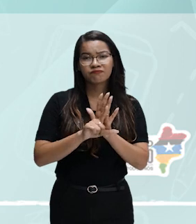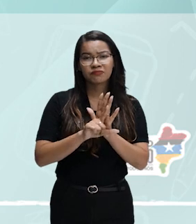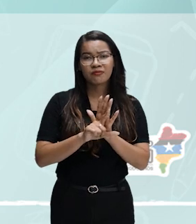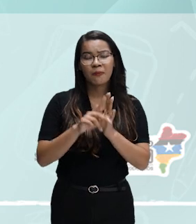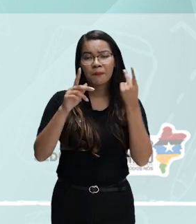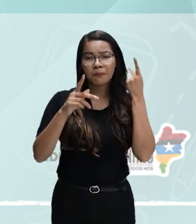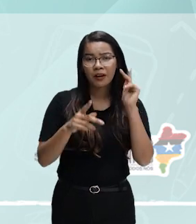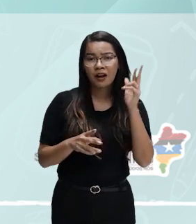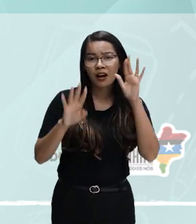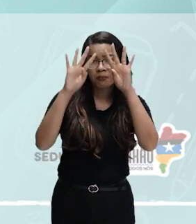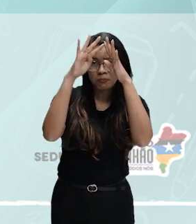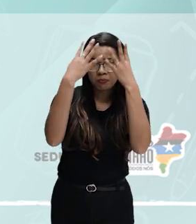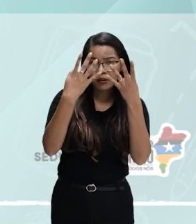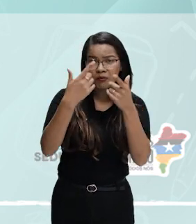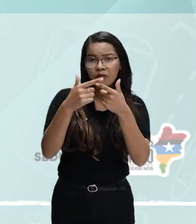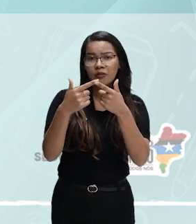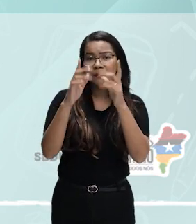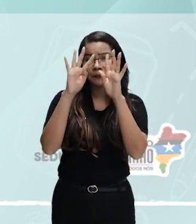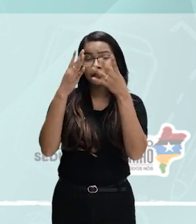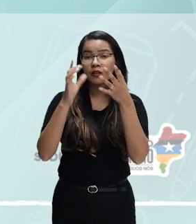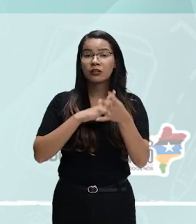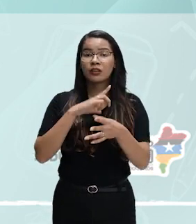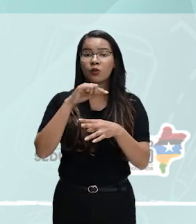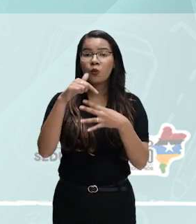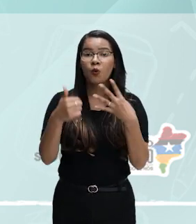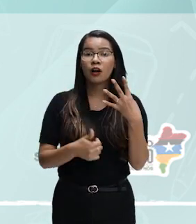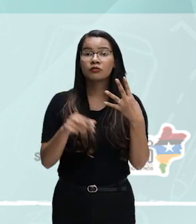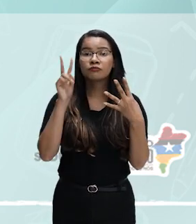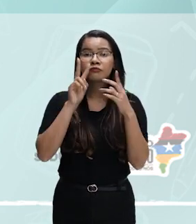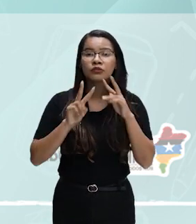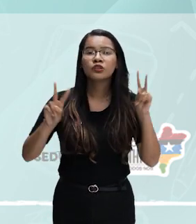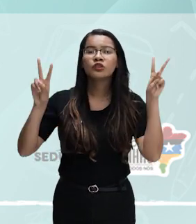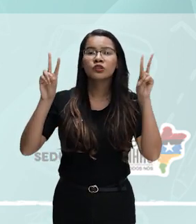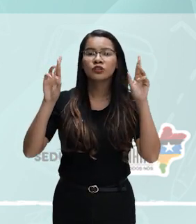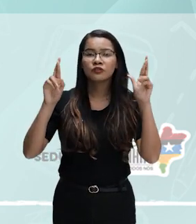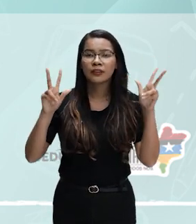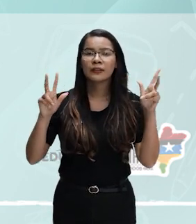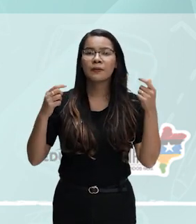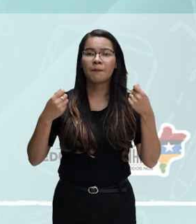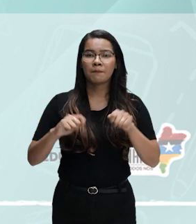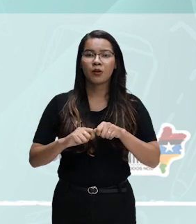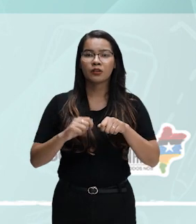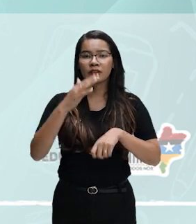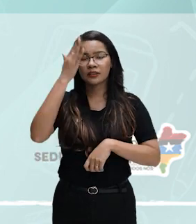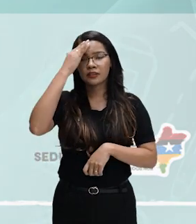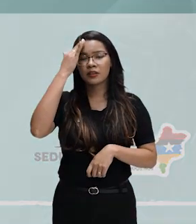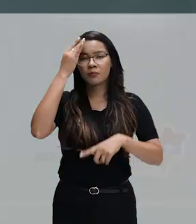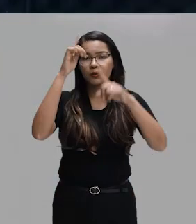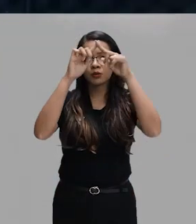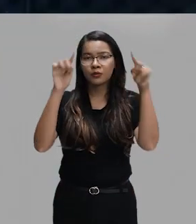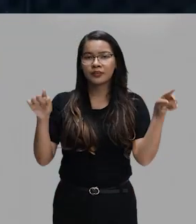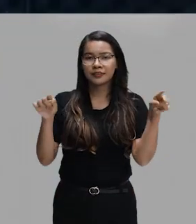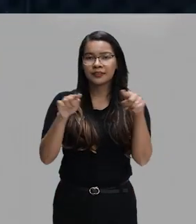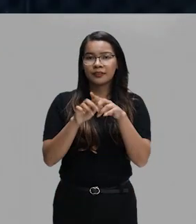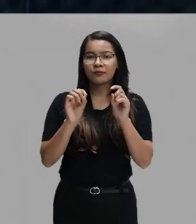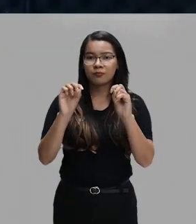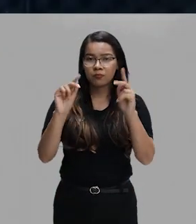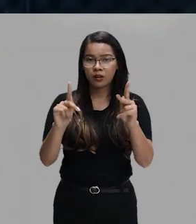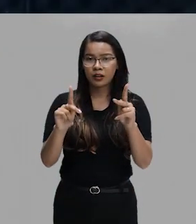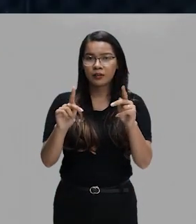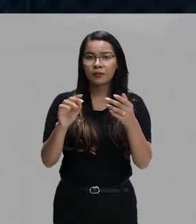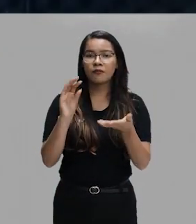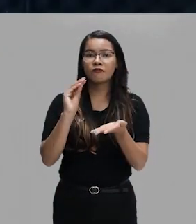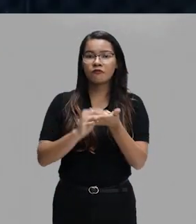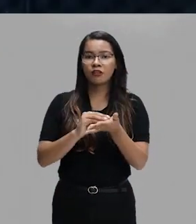Beleza? Então existem visões diferentes e essas visões podem ser compreendidas por esse triângulo aí.